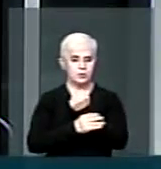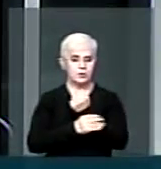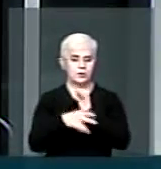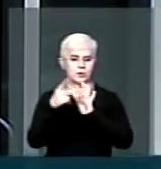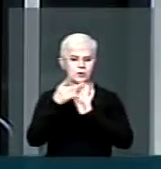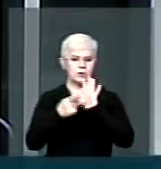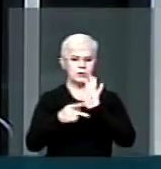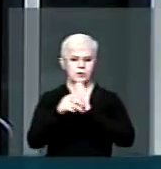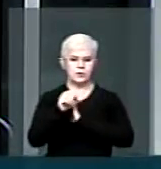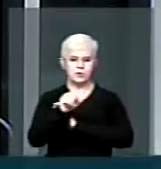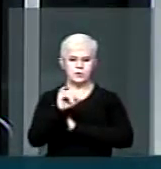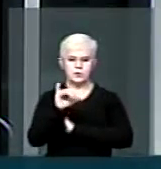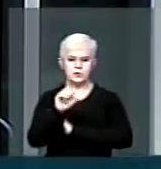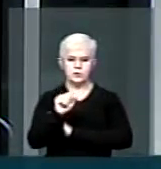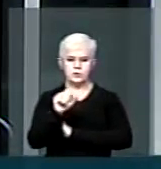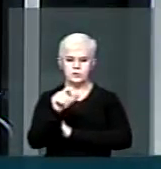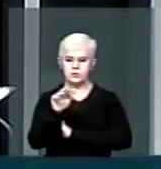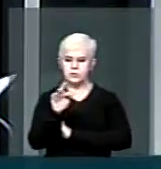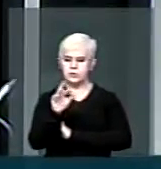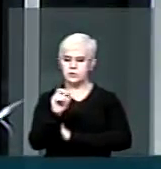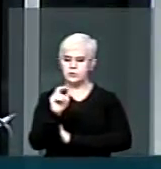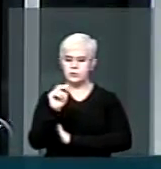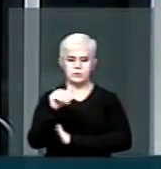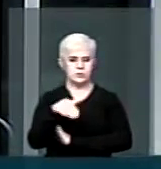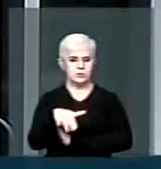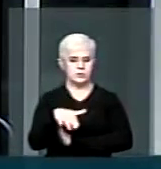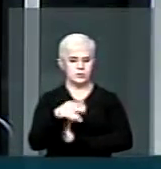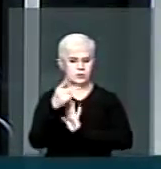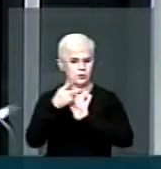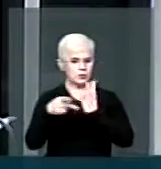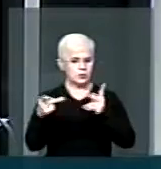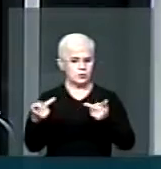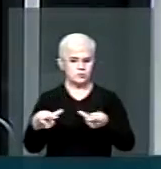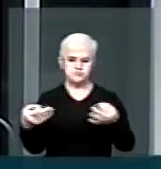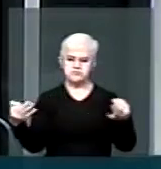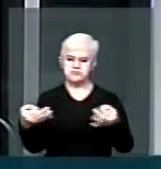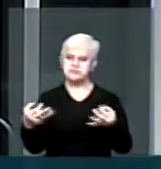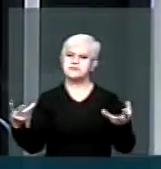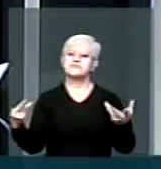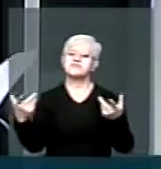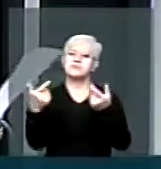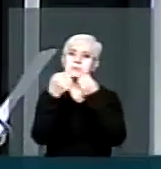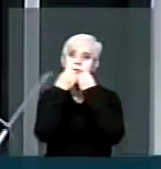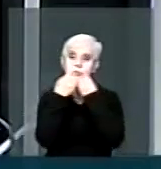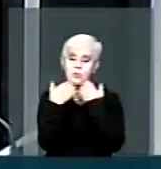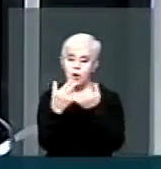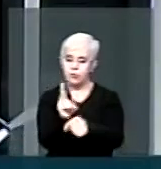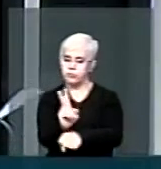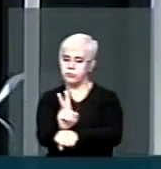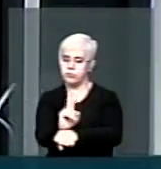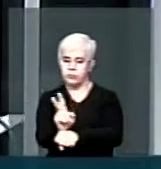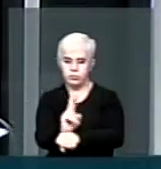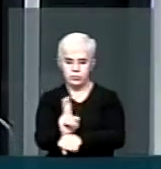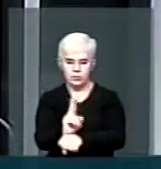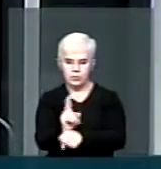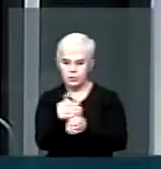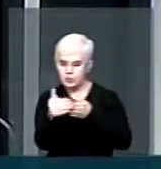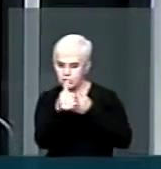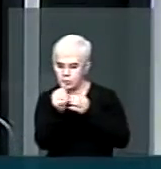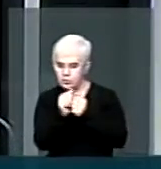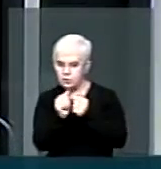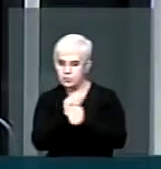CISFRON, um programa, em essência, magistral no monitoramento das